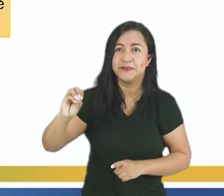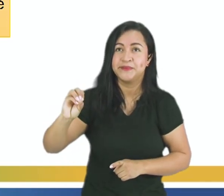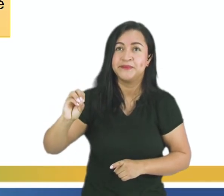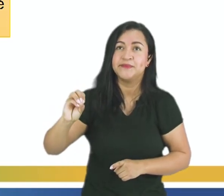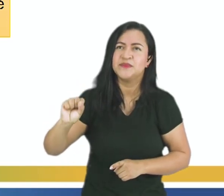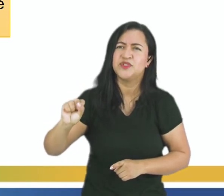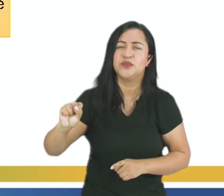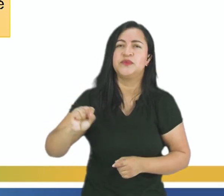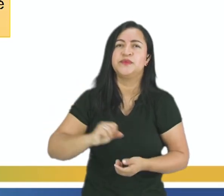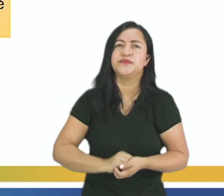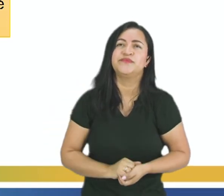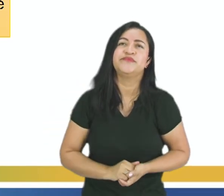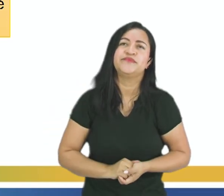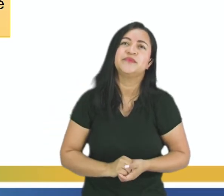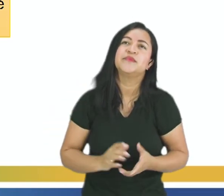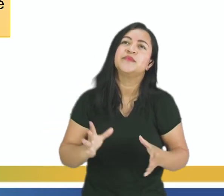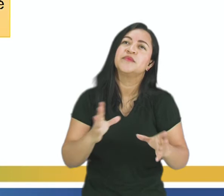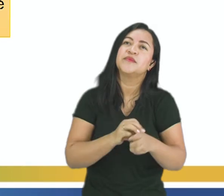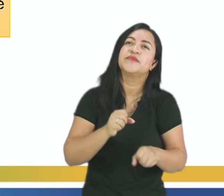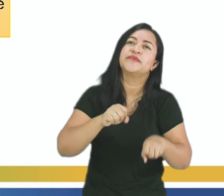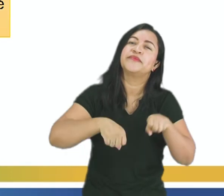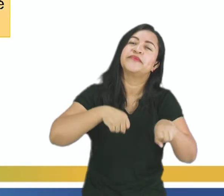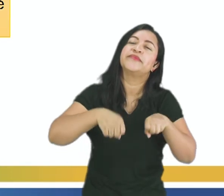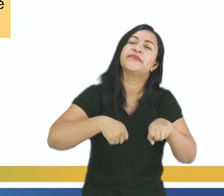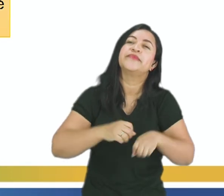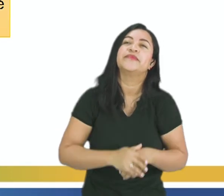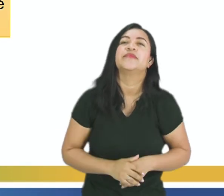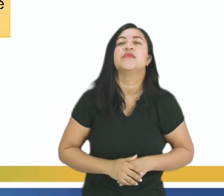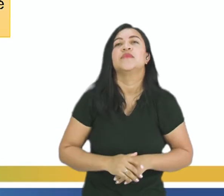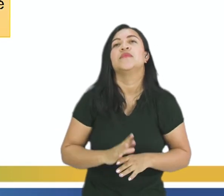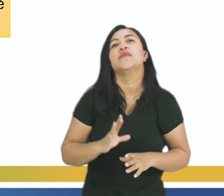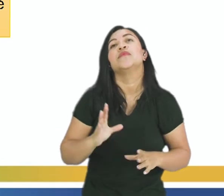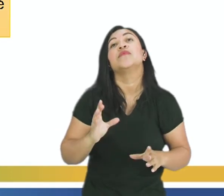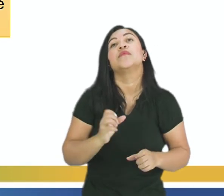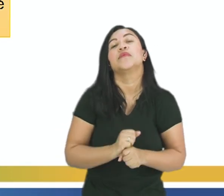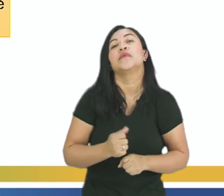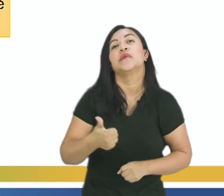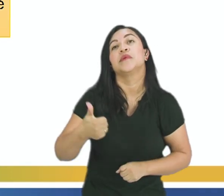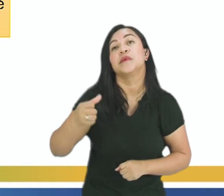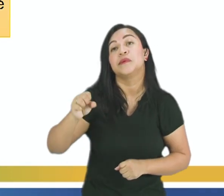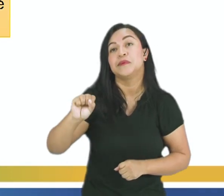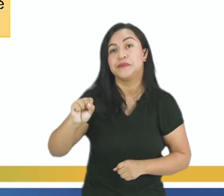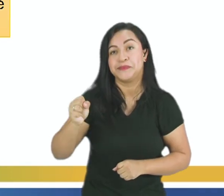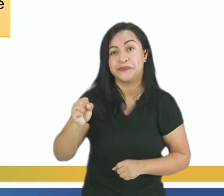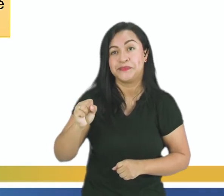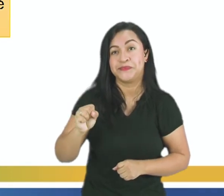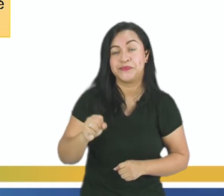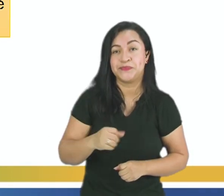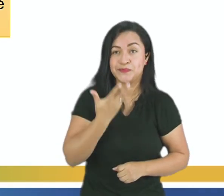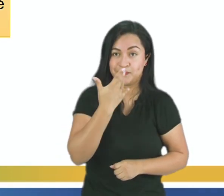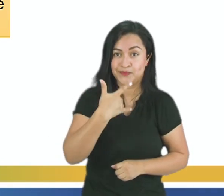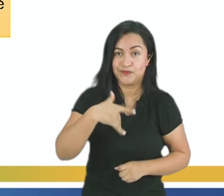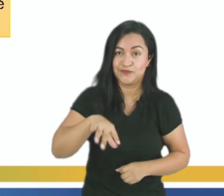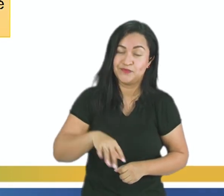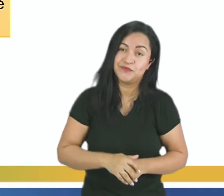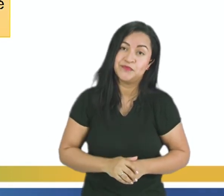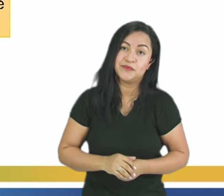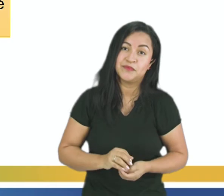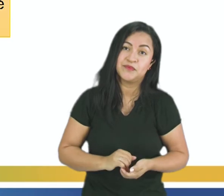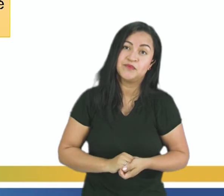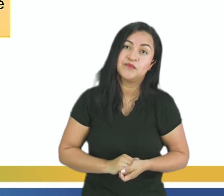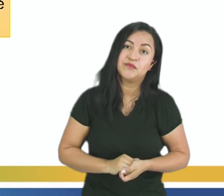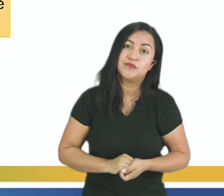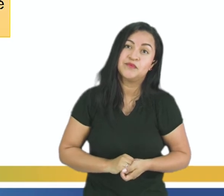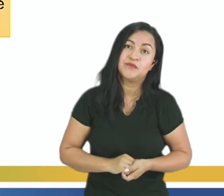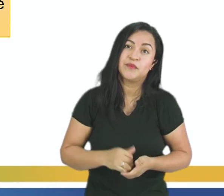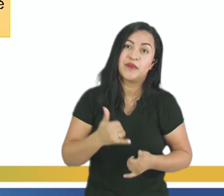a quantidade aí, né, das bicicletas, nós temos um total de 18 crianças andando aí